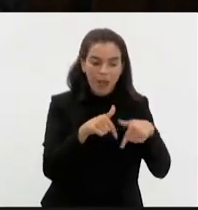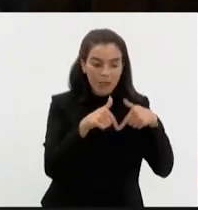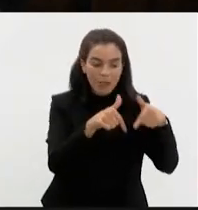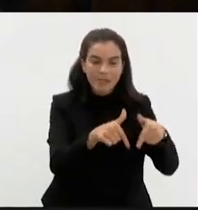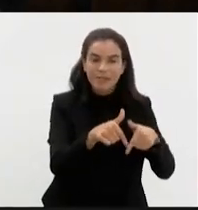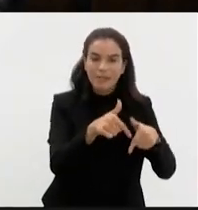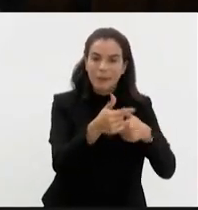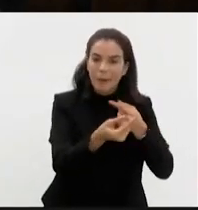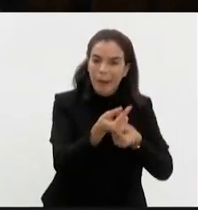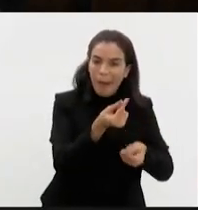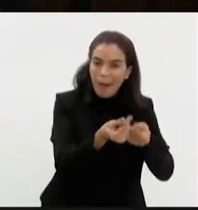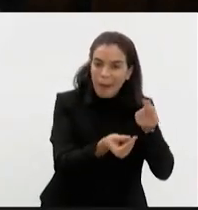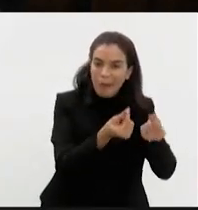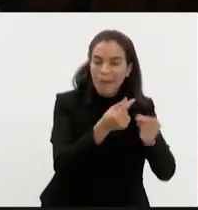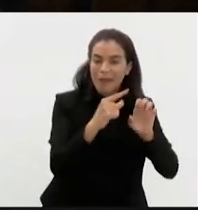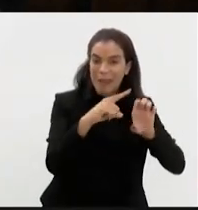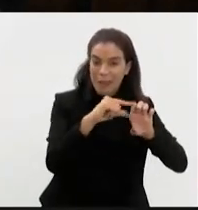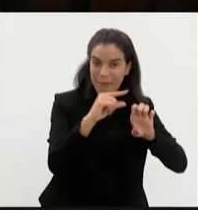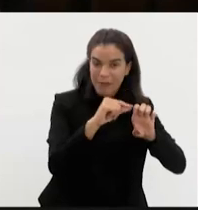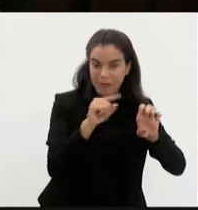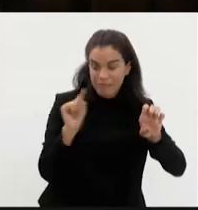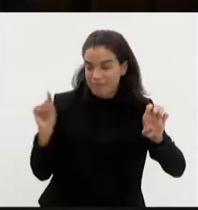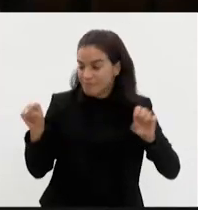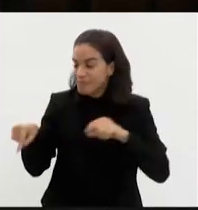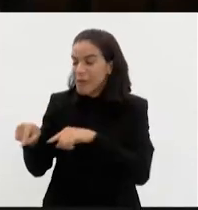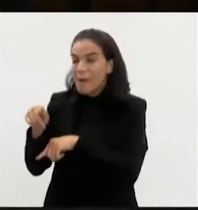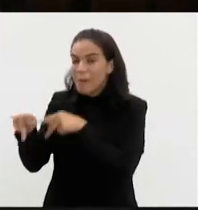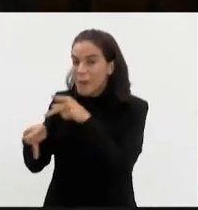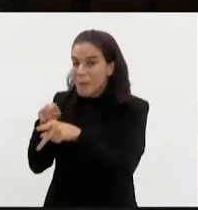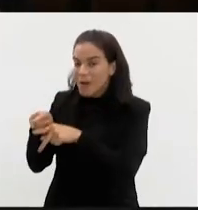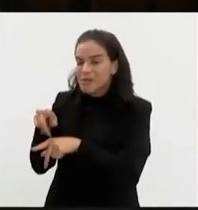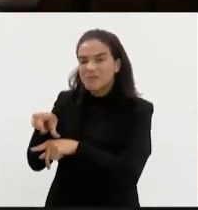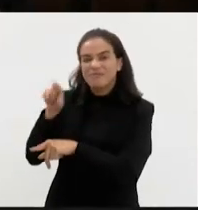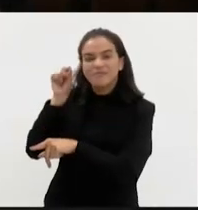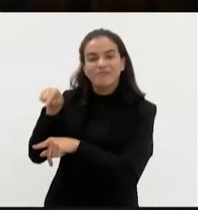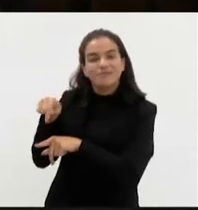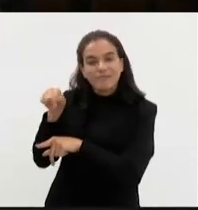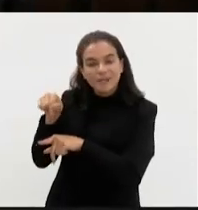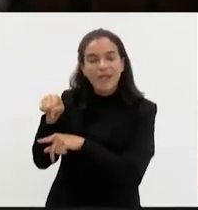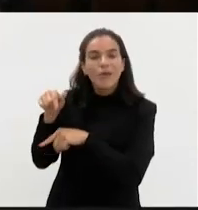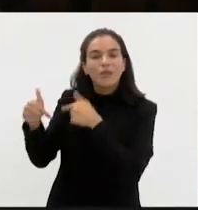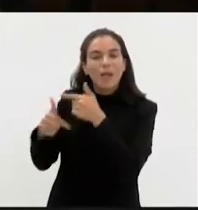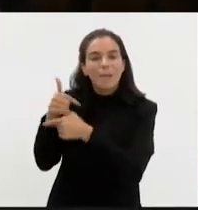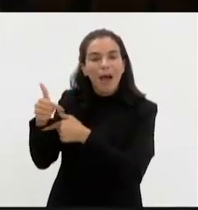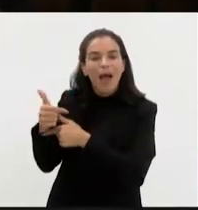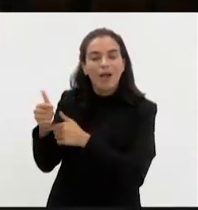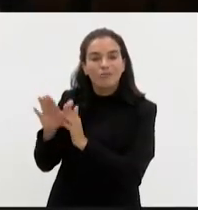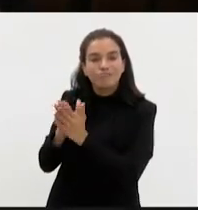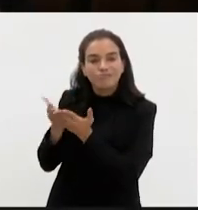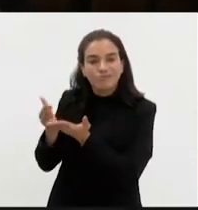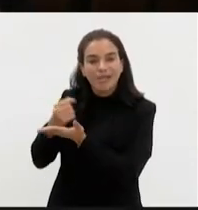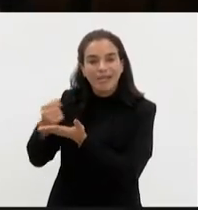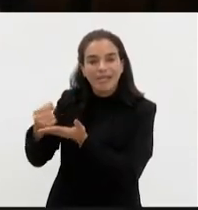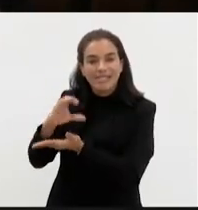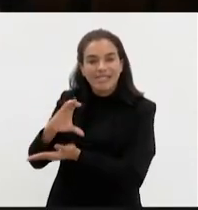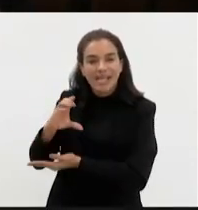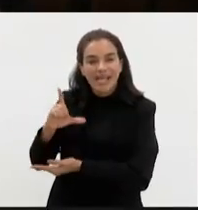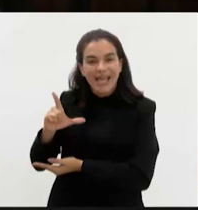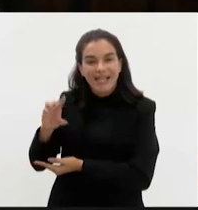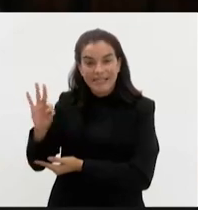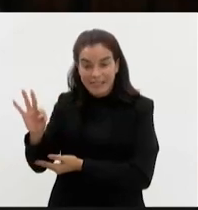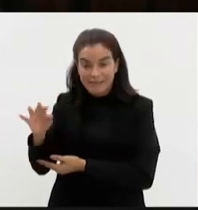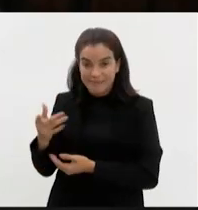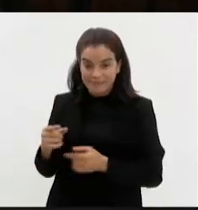Econômica de microempreendedor versus a parcela da população que prefere ter um emprego estável fixo etc né